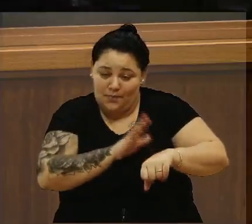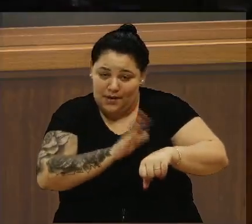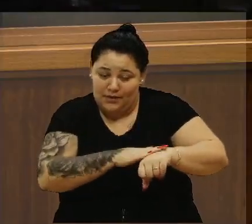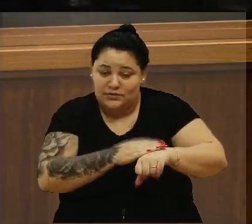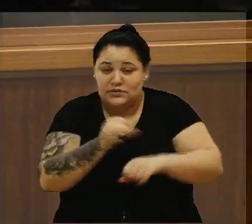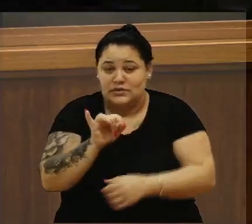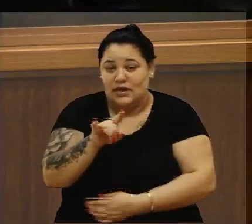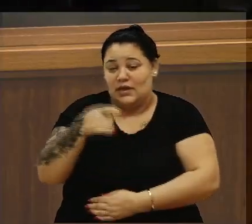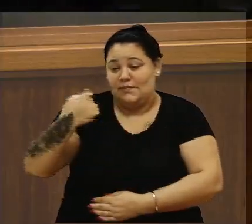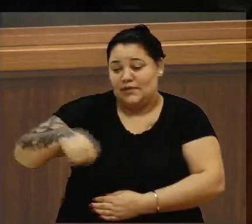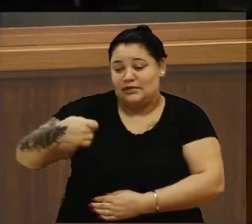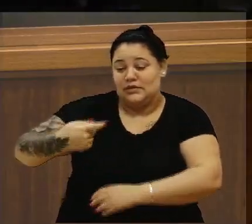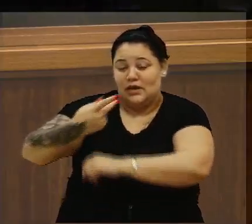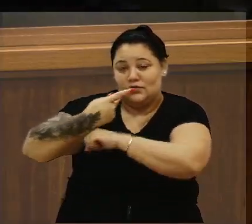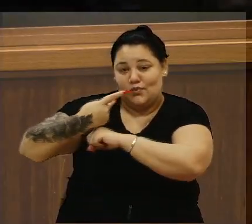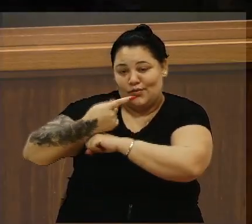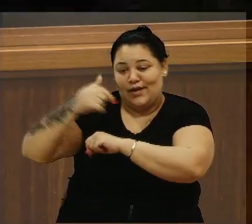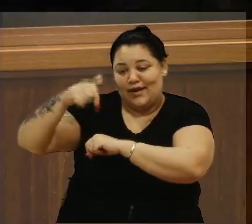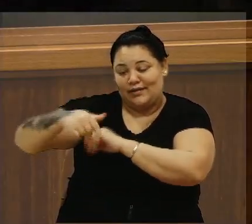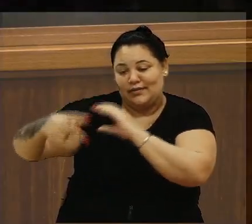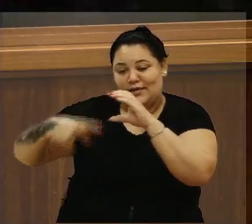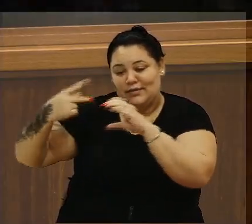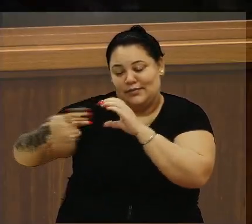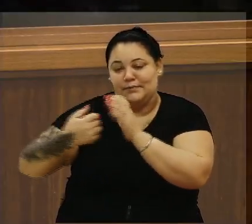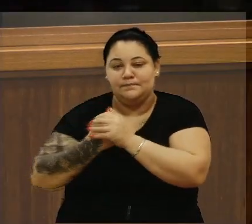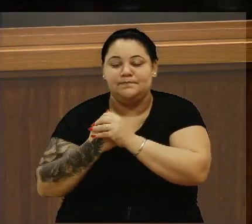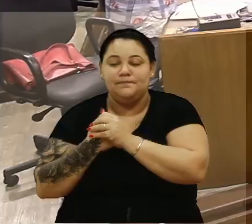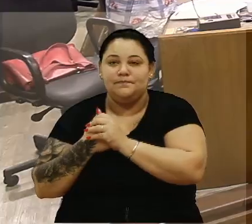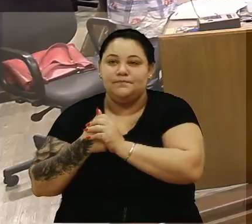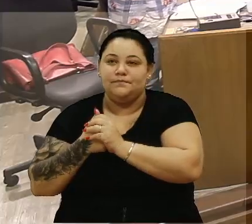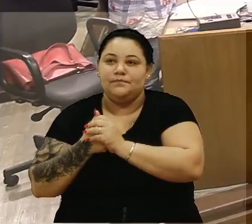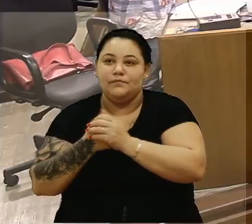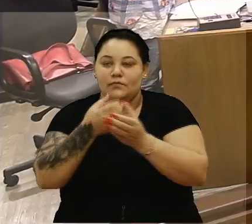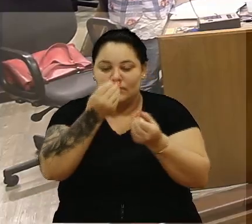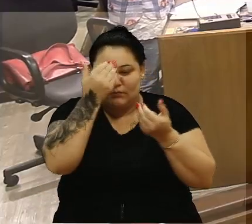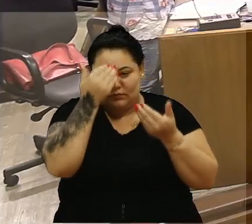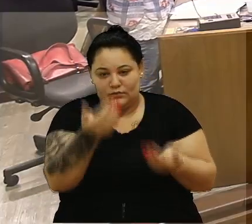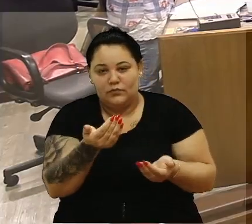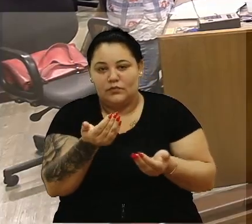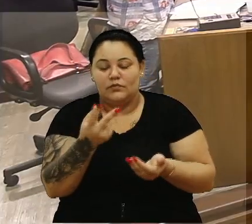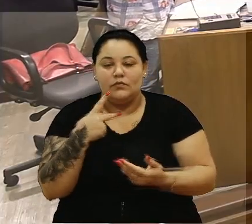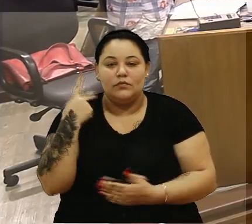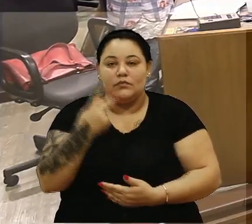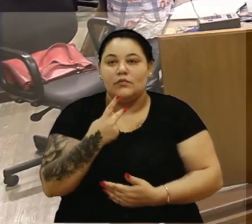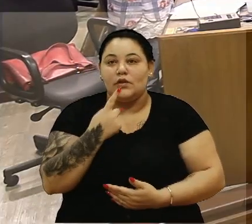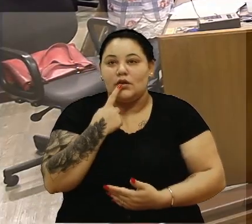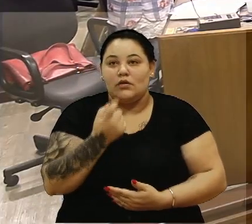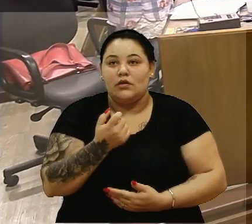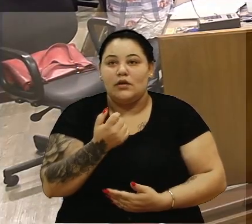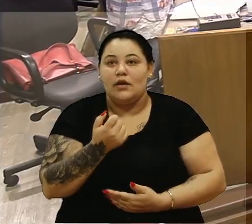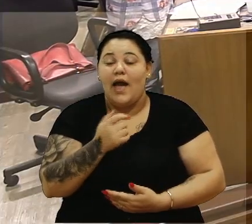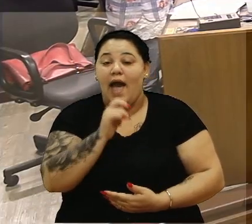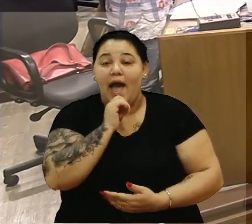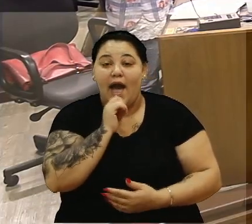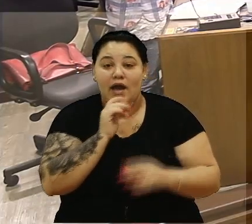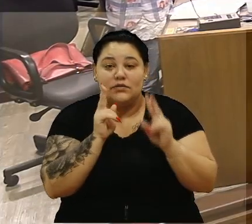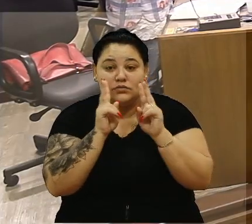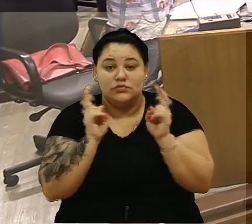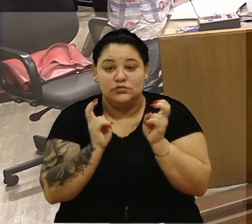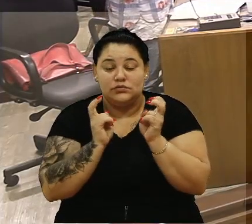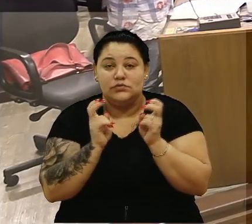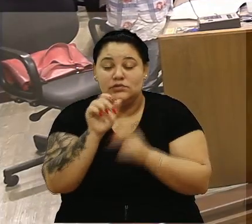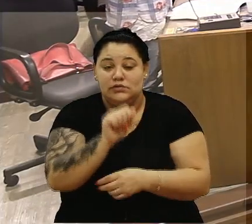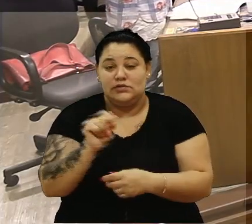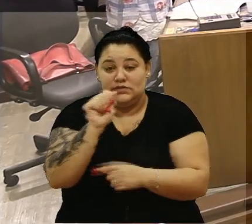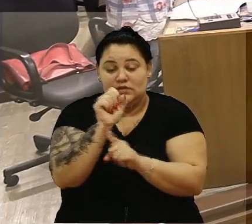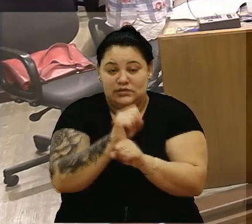ela venha nos procurar aqui na Câmara. Sua parte, vereadora. Muito obrigada, vereadora Rose. Ainda sobre o assunto da